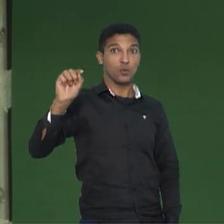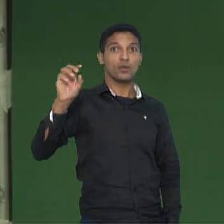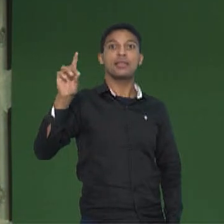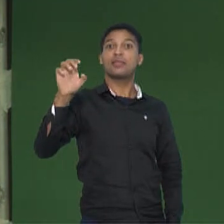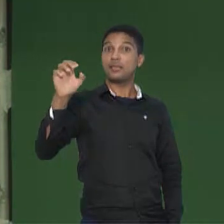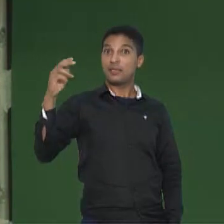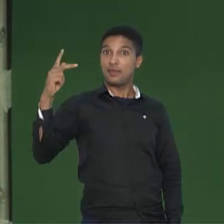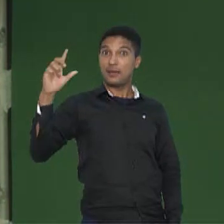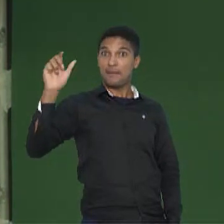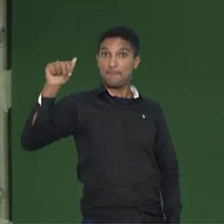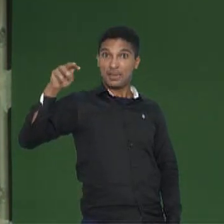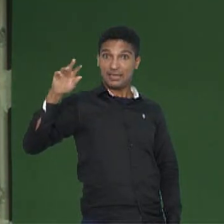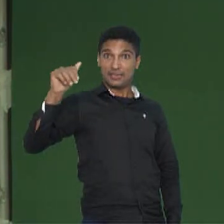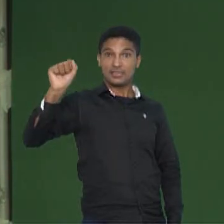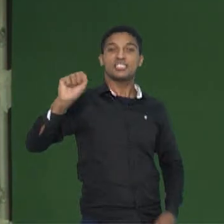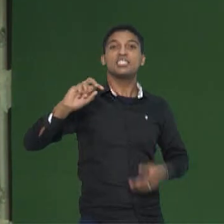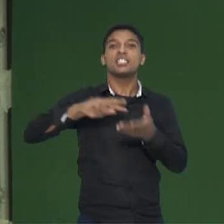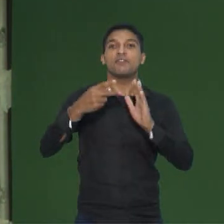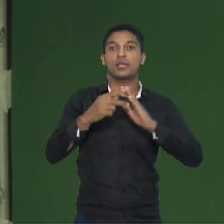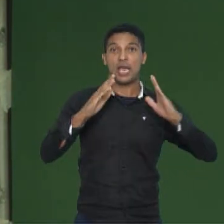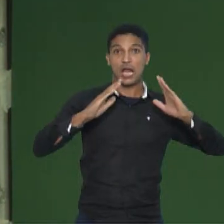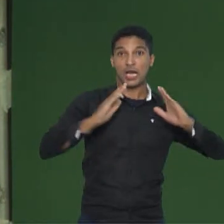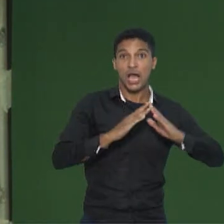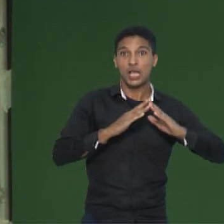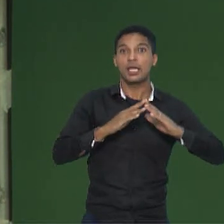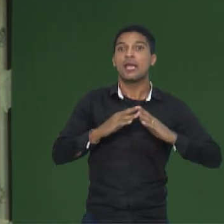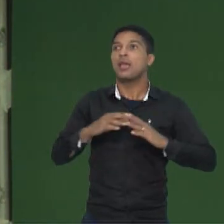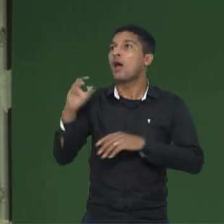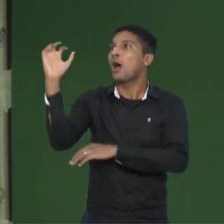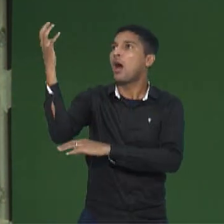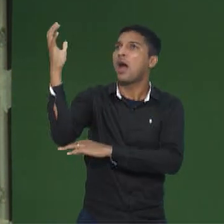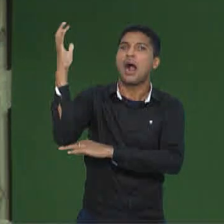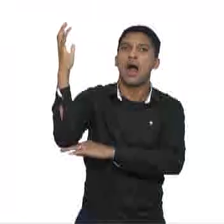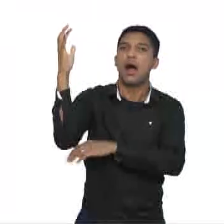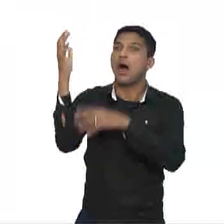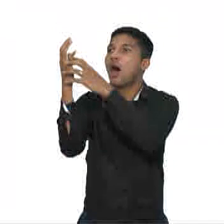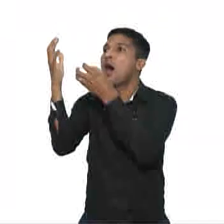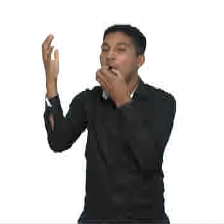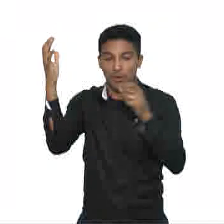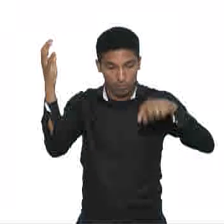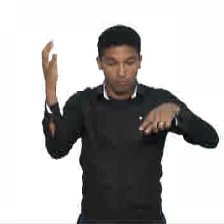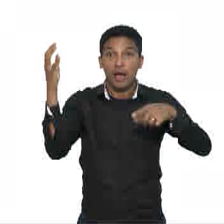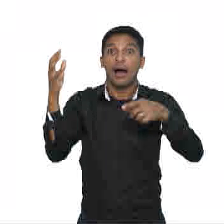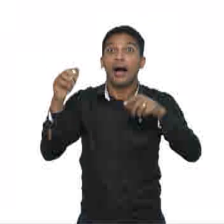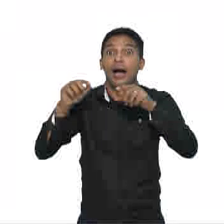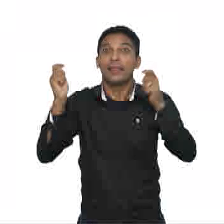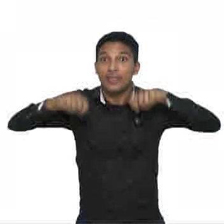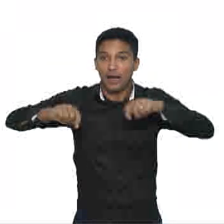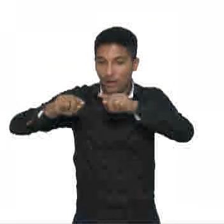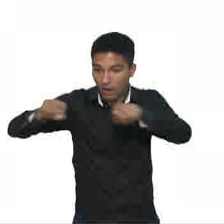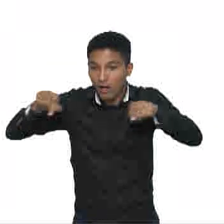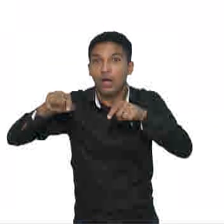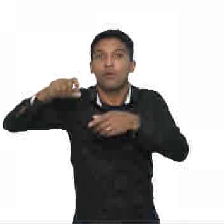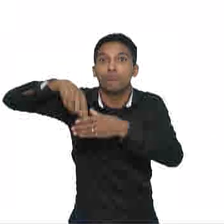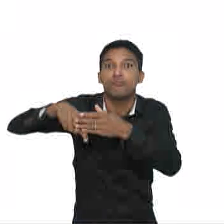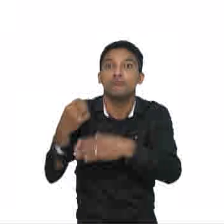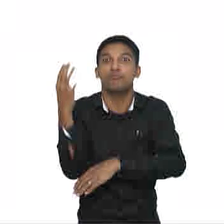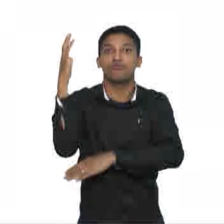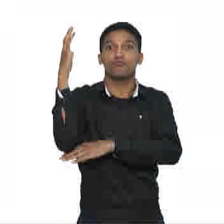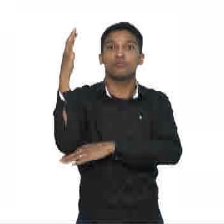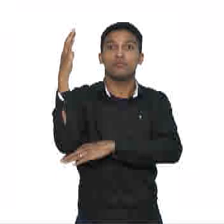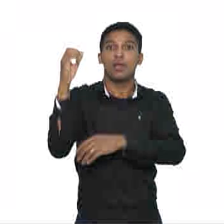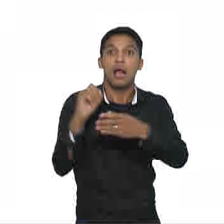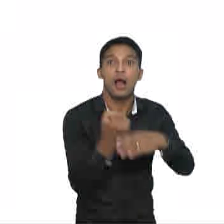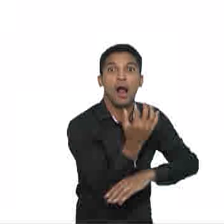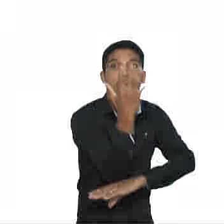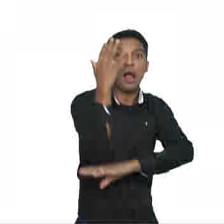sedentário. Essa pergunta aqui é importante, tá? Analise a citação. Um elemento essencial para a evolução